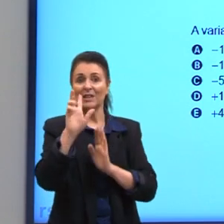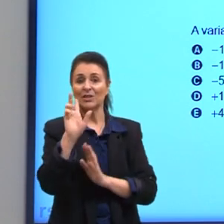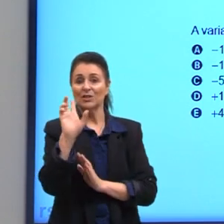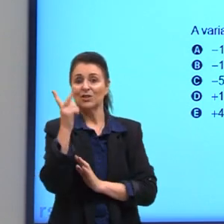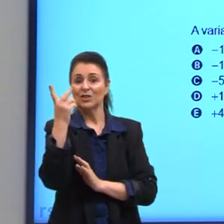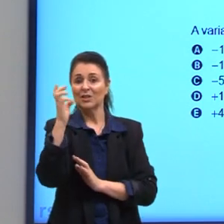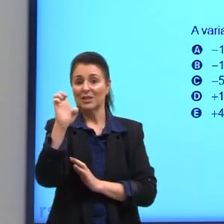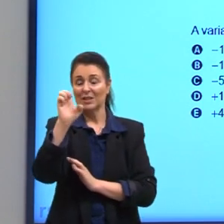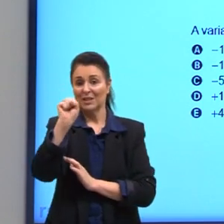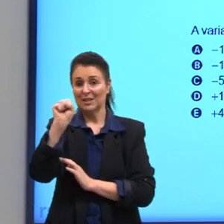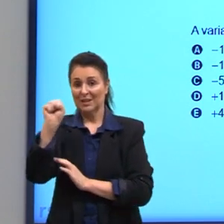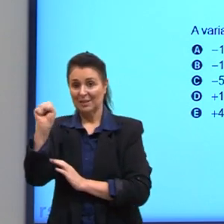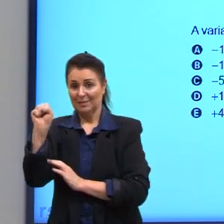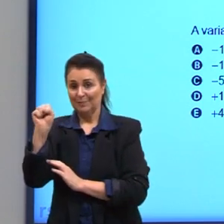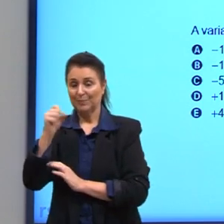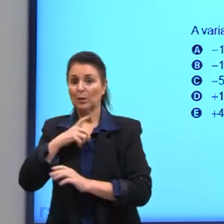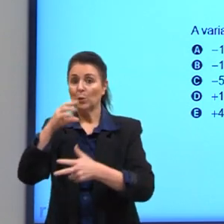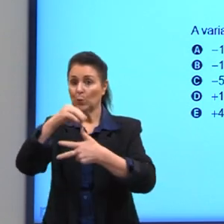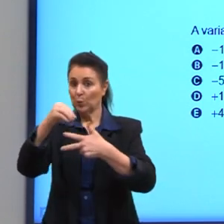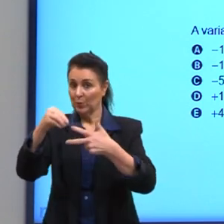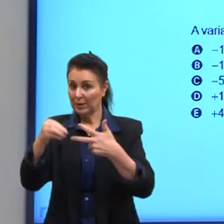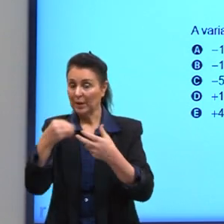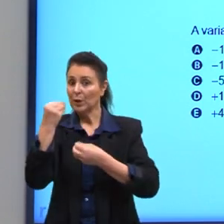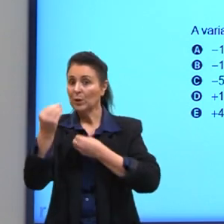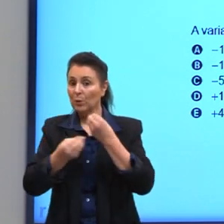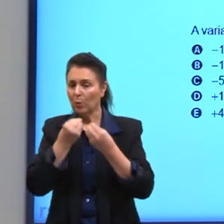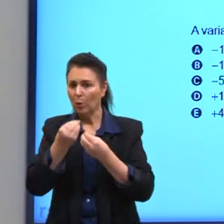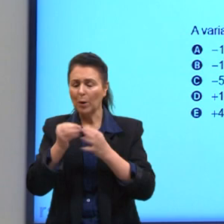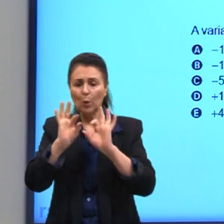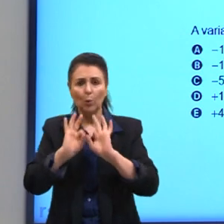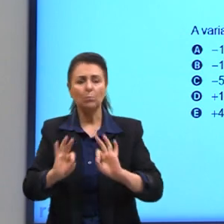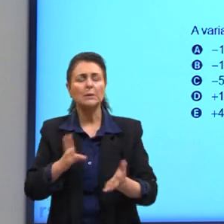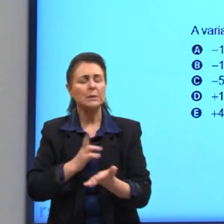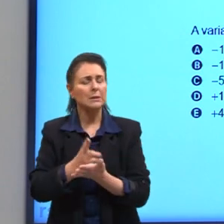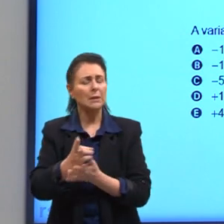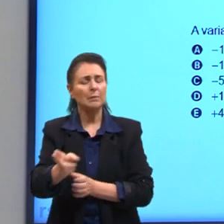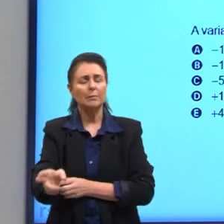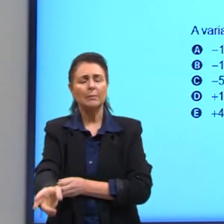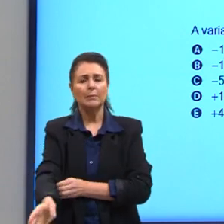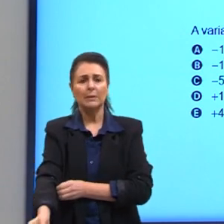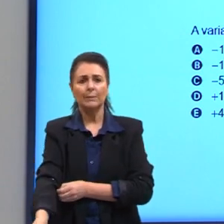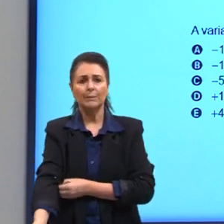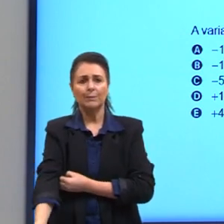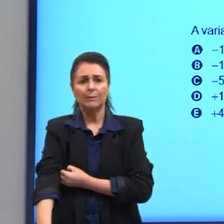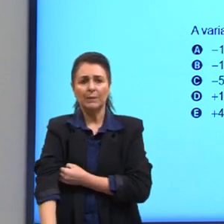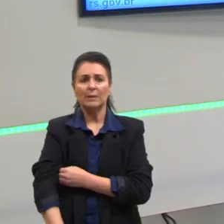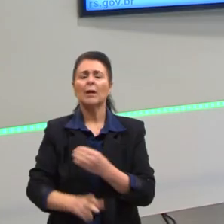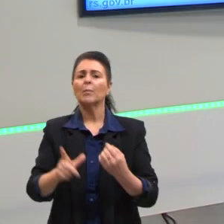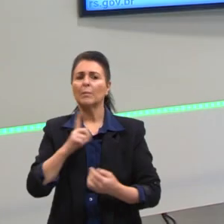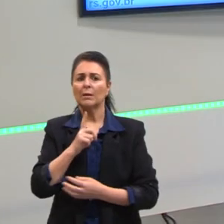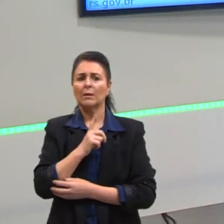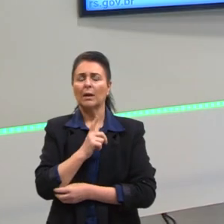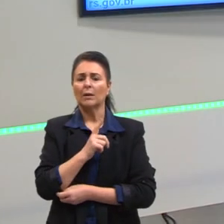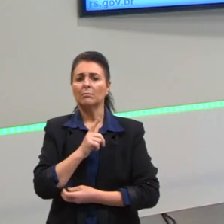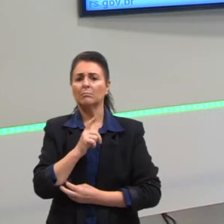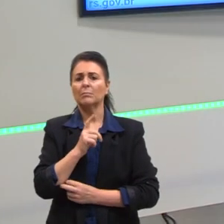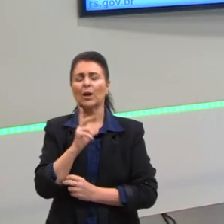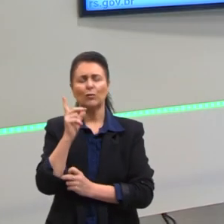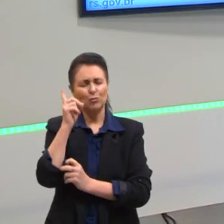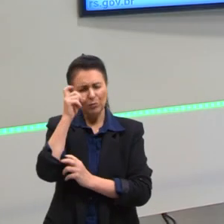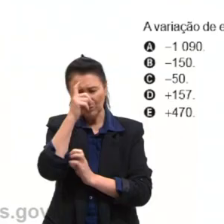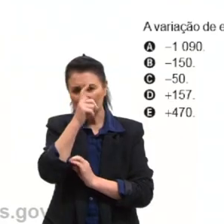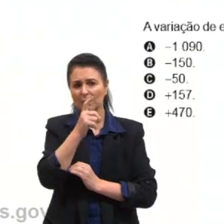restam questões é comum para ela cair e acaba que todo ano tem uma questão pelo menos de leite Reze é difícil não